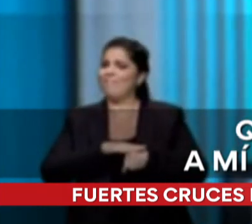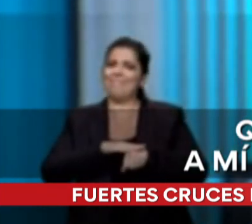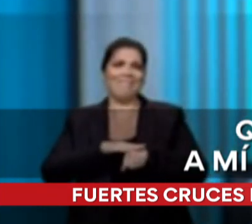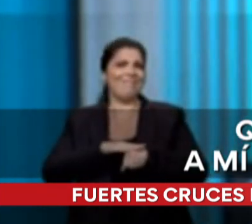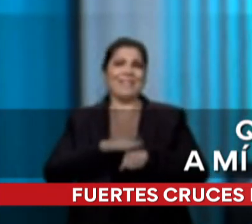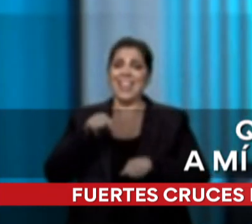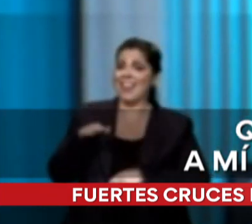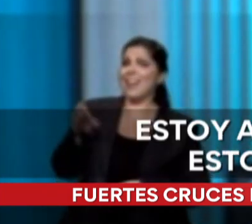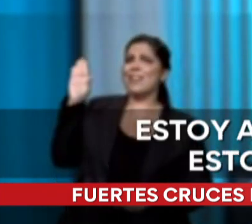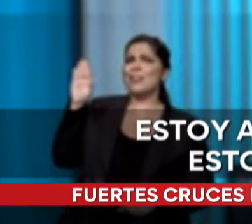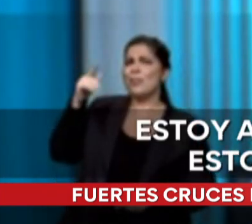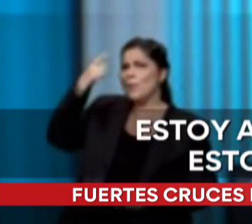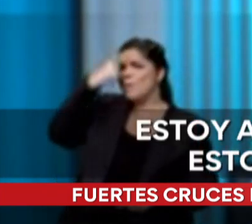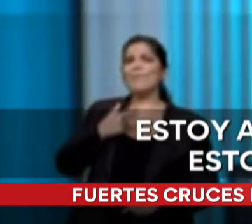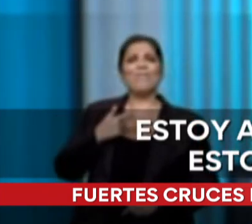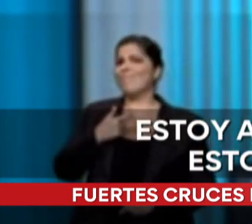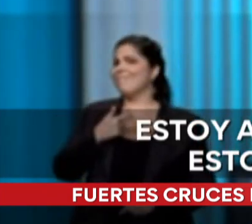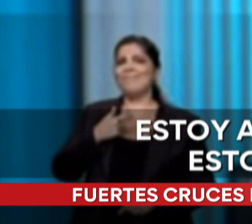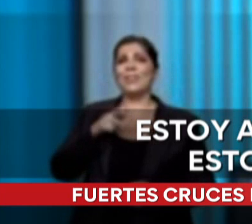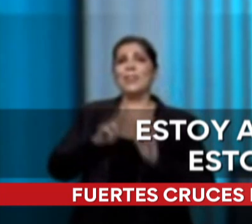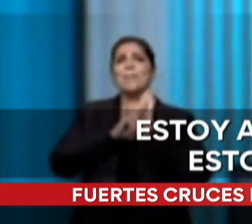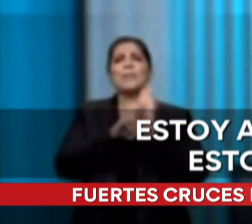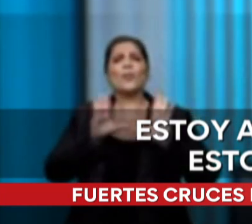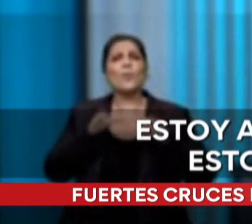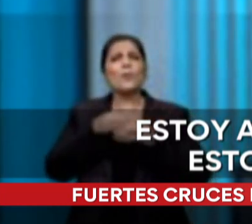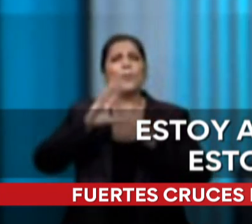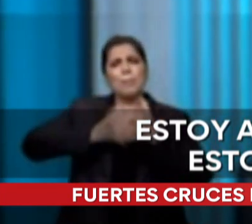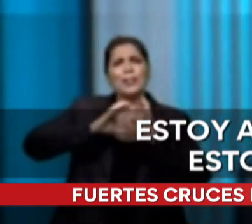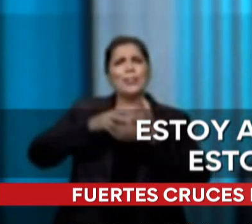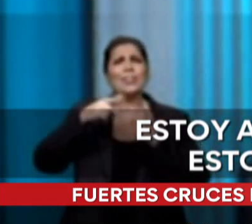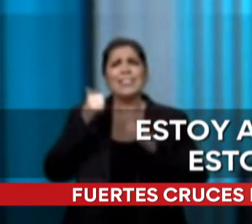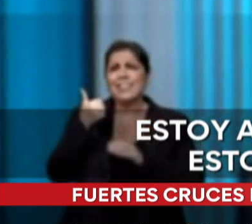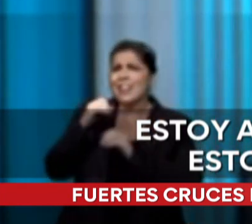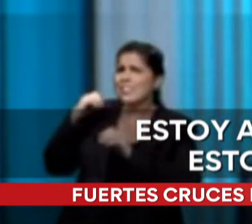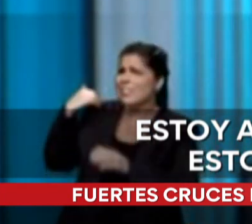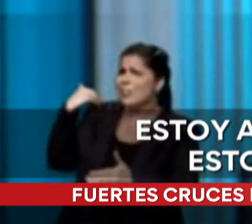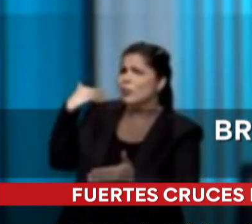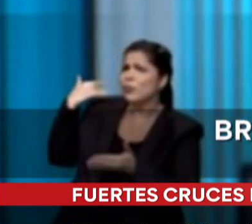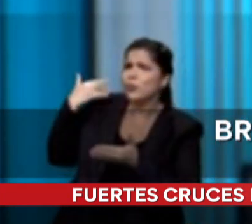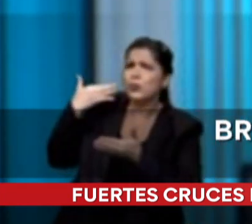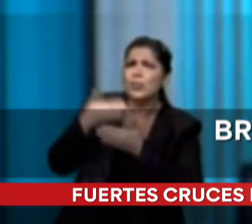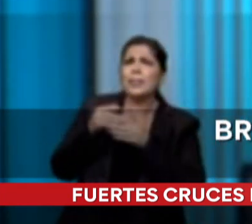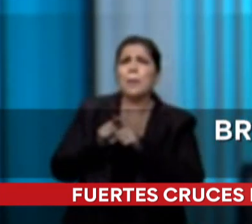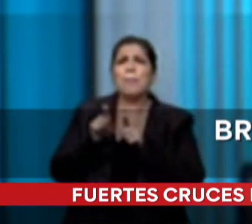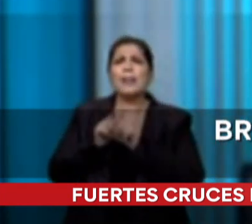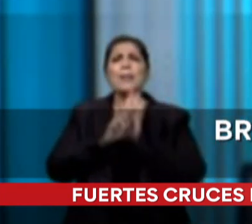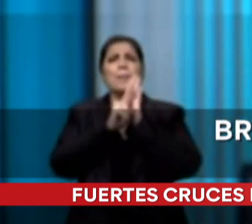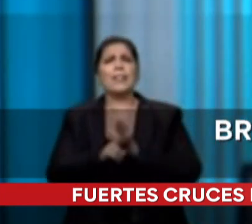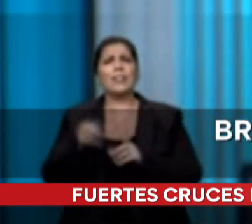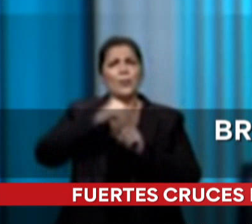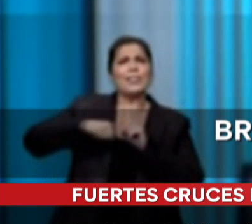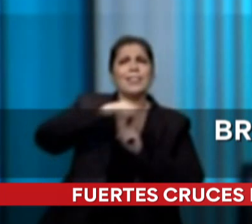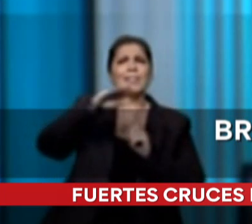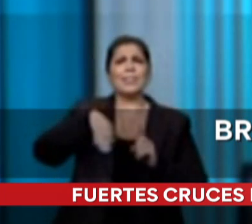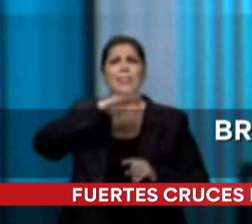candidato só meu. Eu estou aqui em nome de 10 partidos políticos, estou aqui em nome de toda a sociedade brasileira que defende a